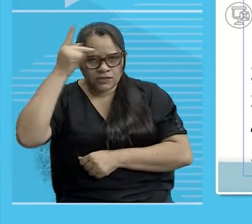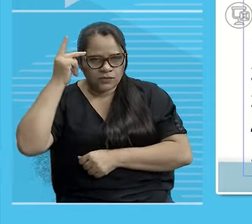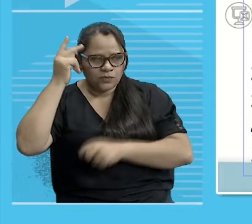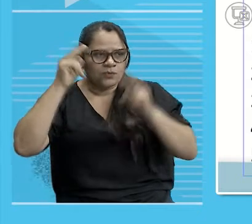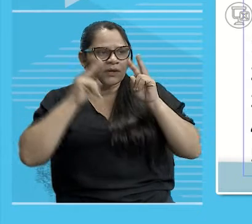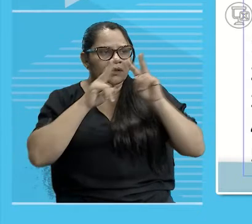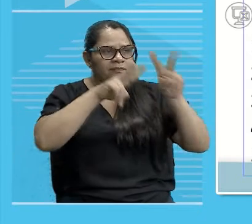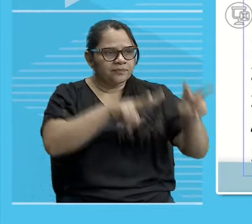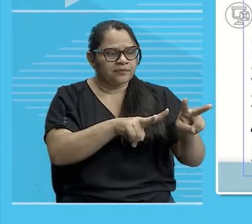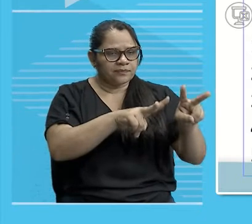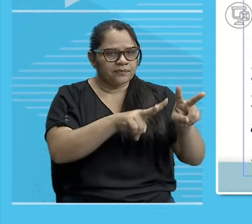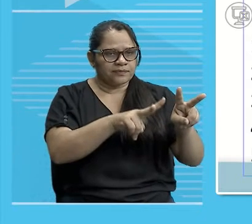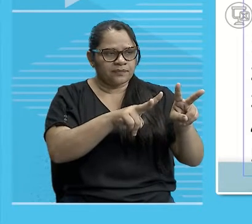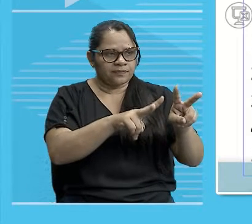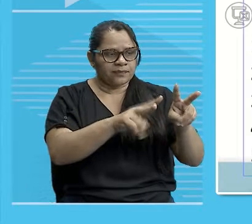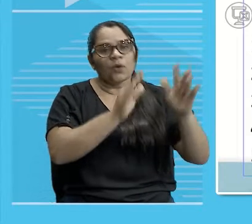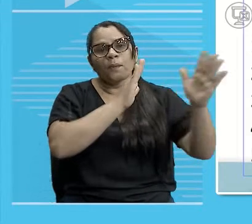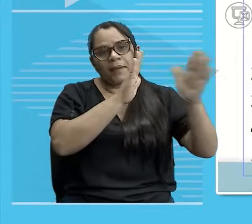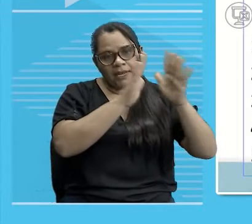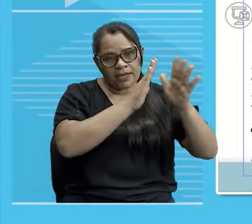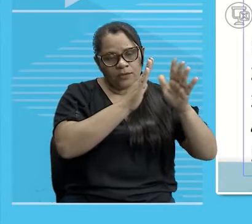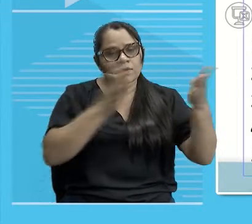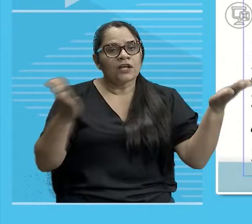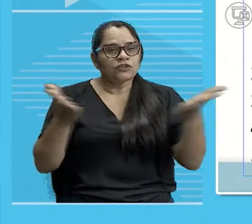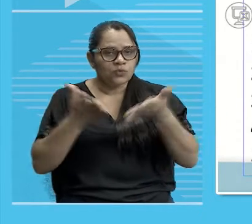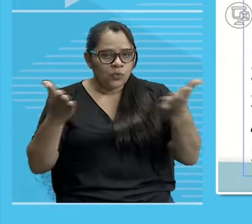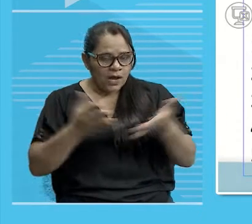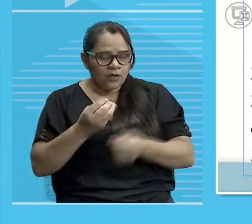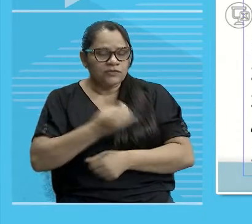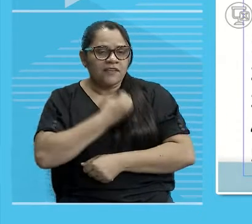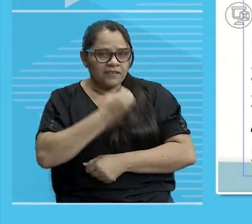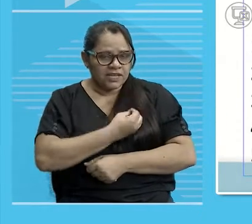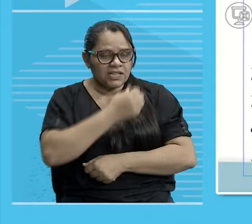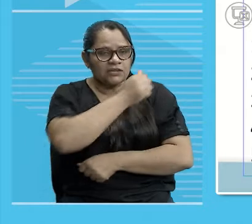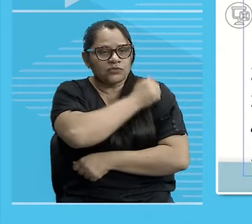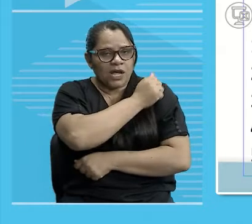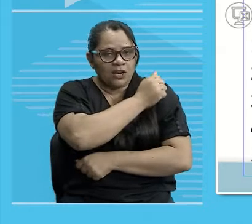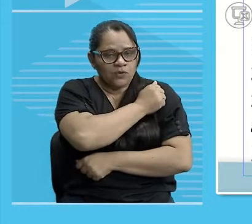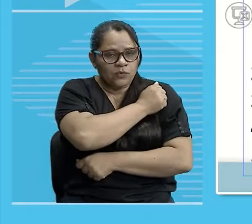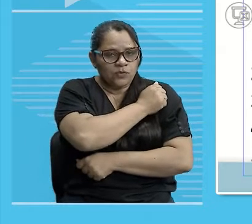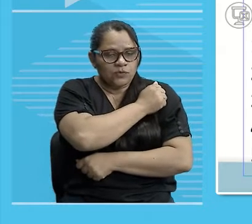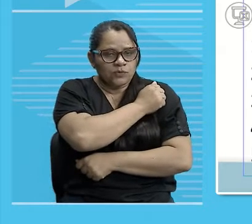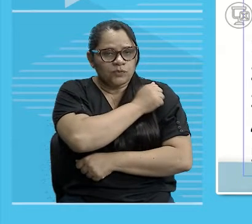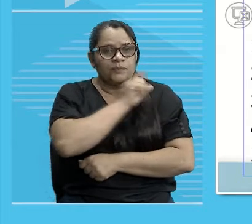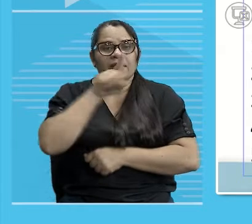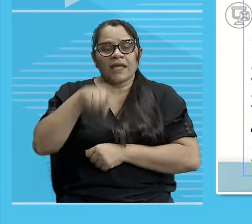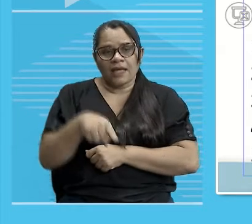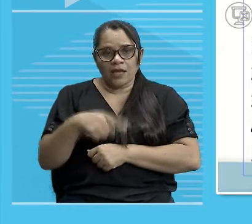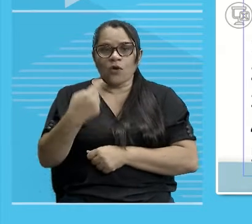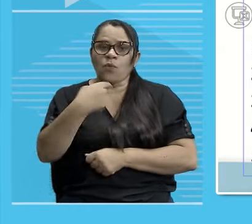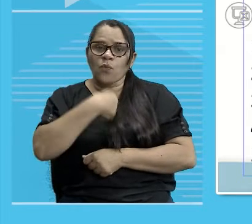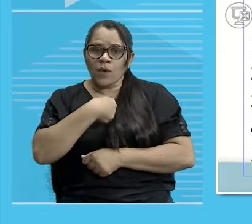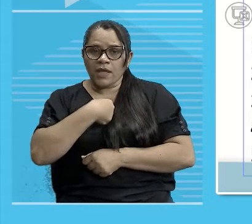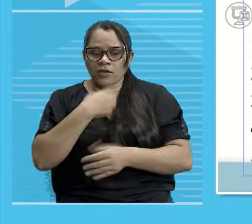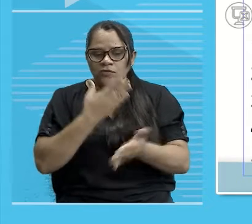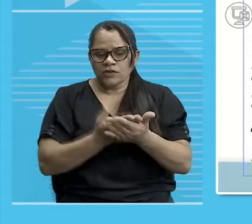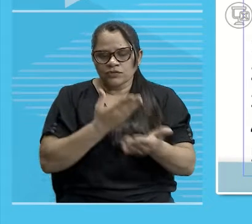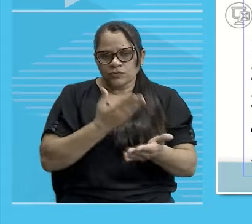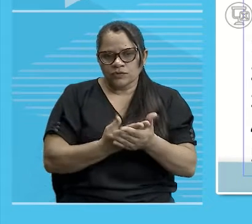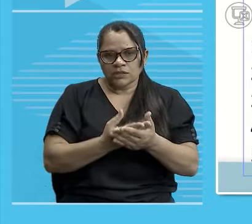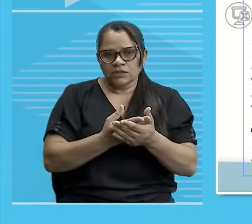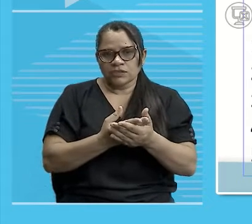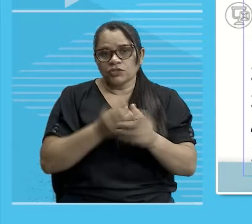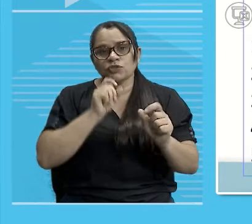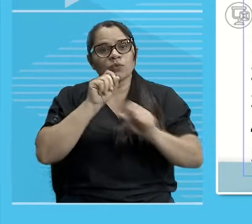da vida de cada um da vida do aluno é o eu estudante e o